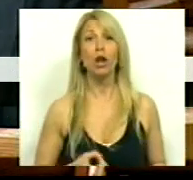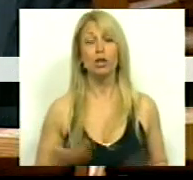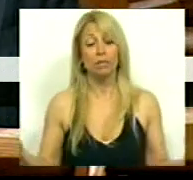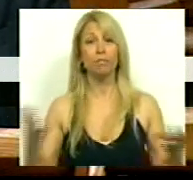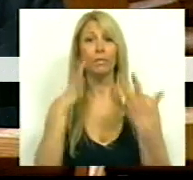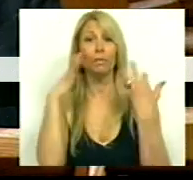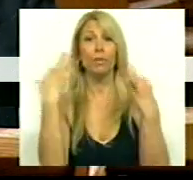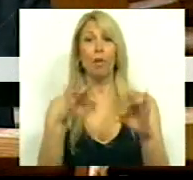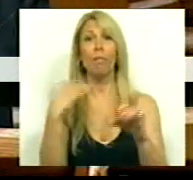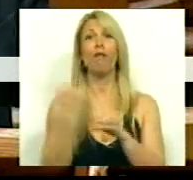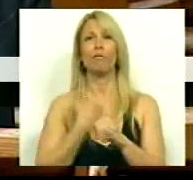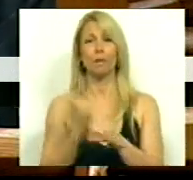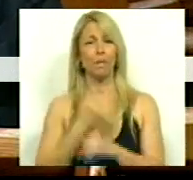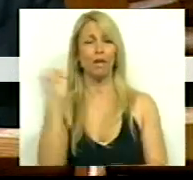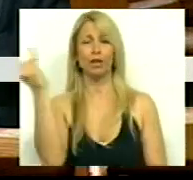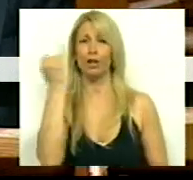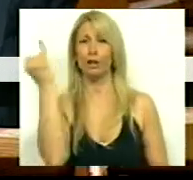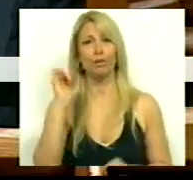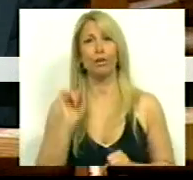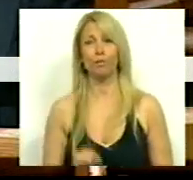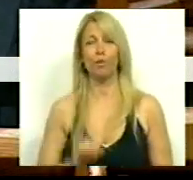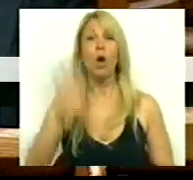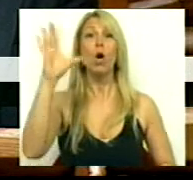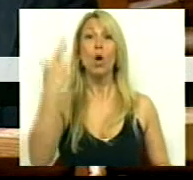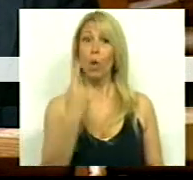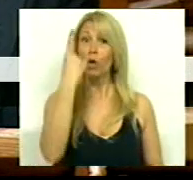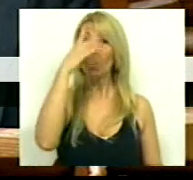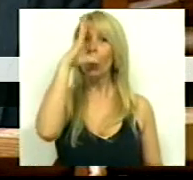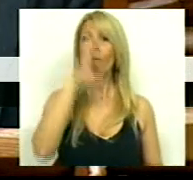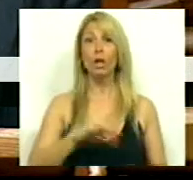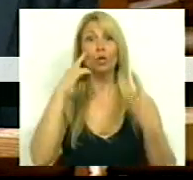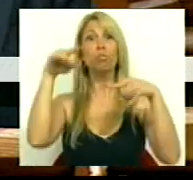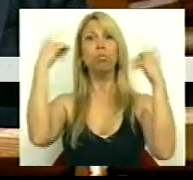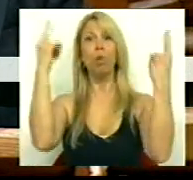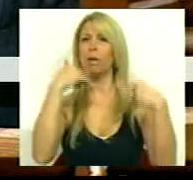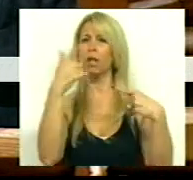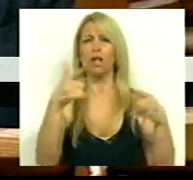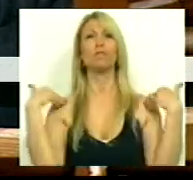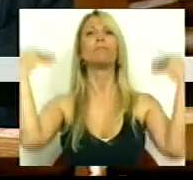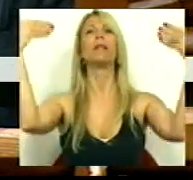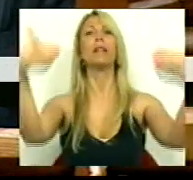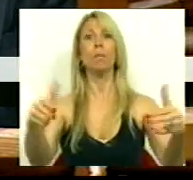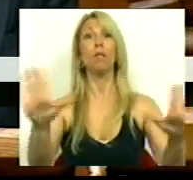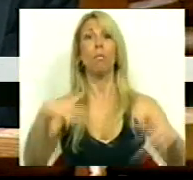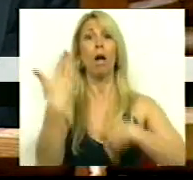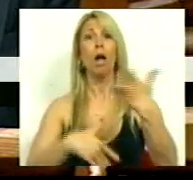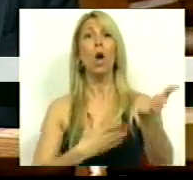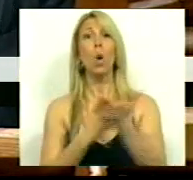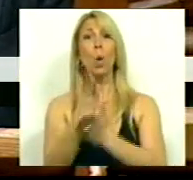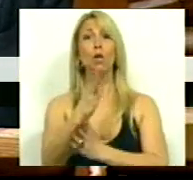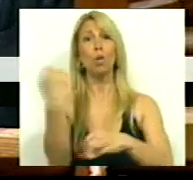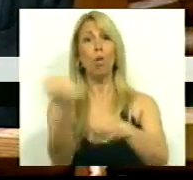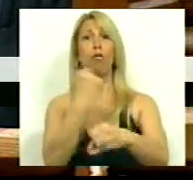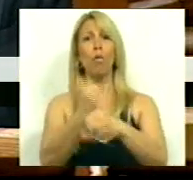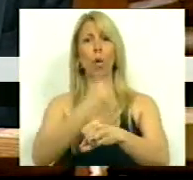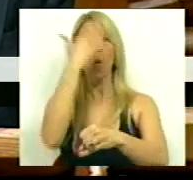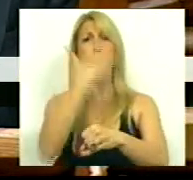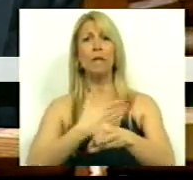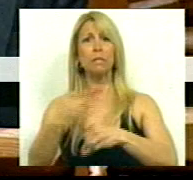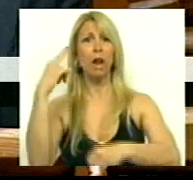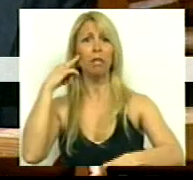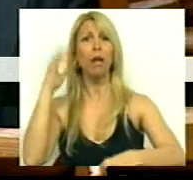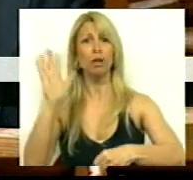regular funcionamento das instituições. Quando um ministro se demite publicamente e se mantém em funções uma semana depois, o